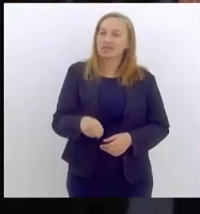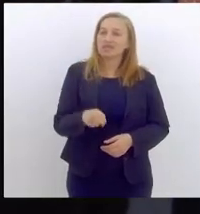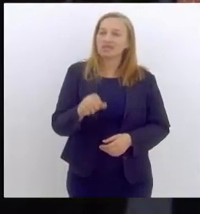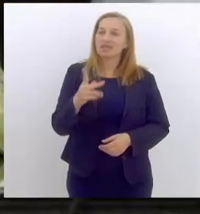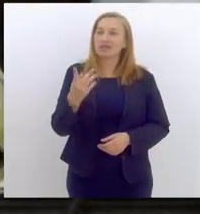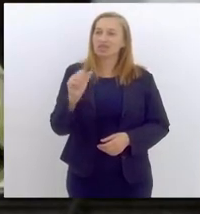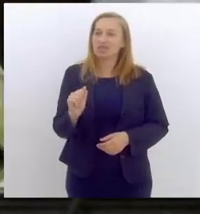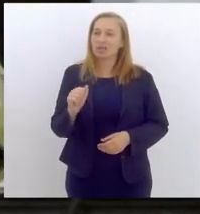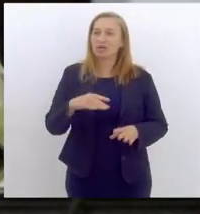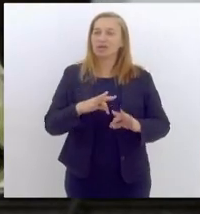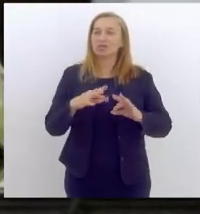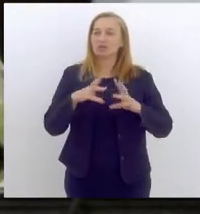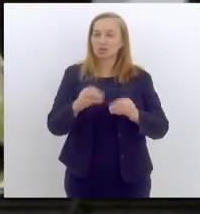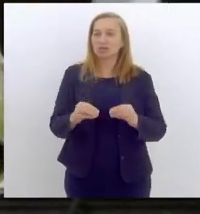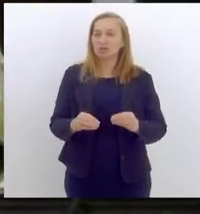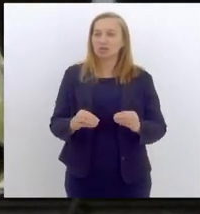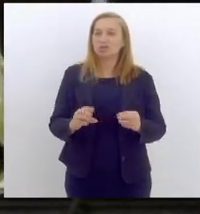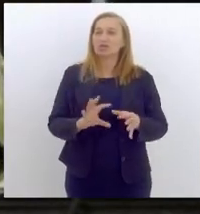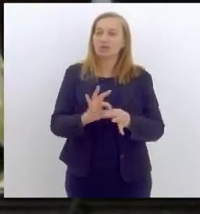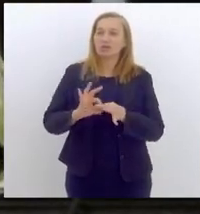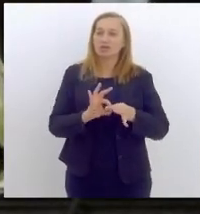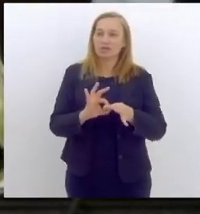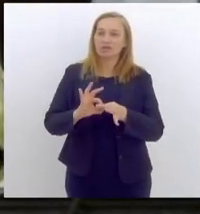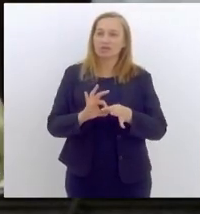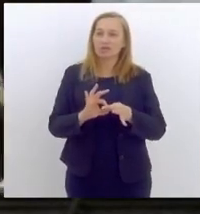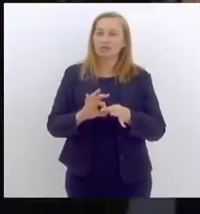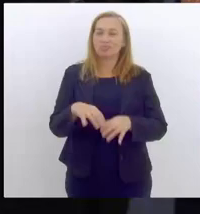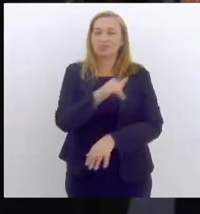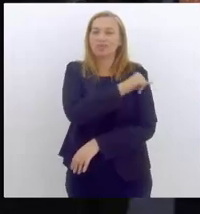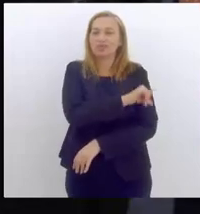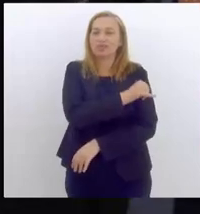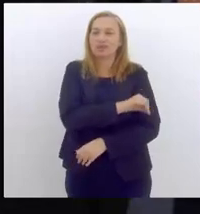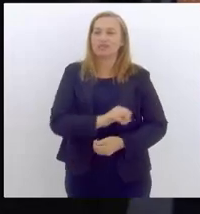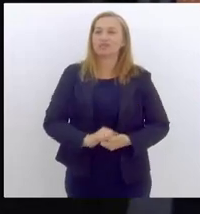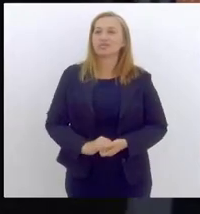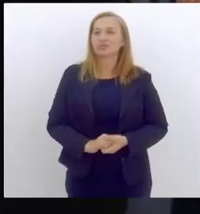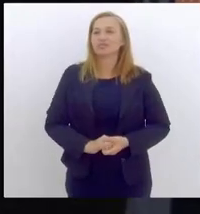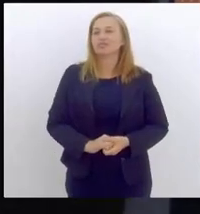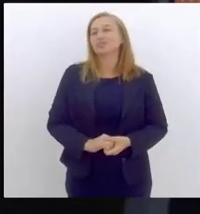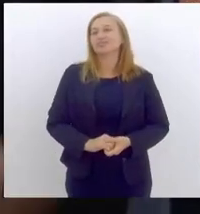chapa toda, unidos pelo Rio.